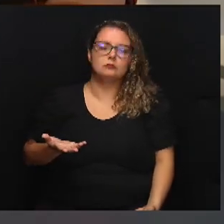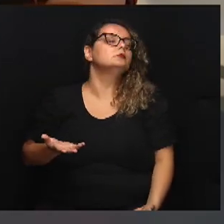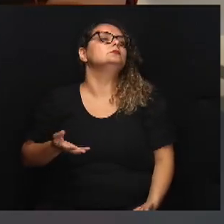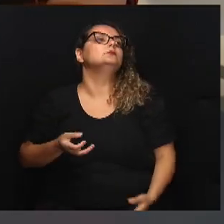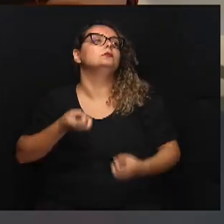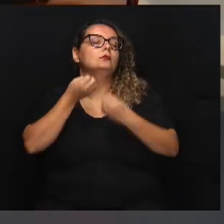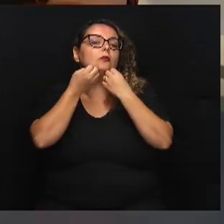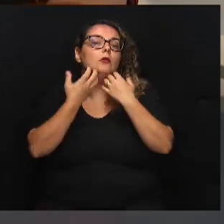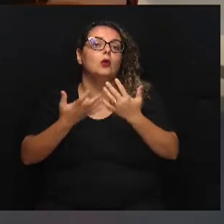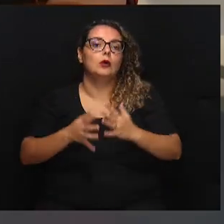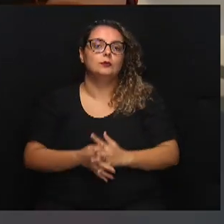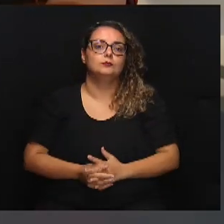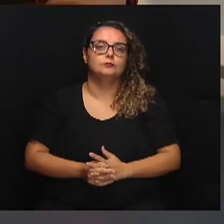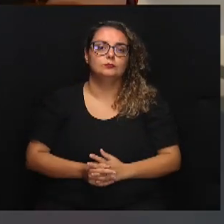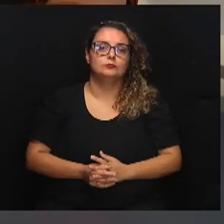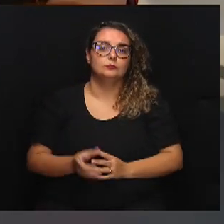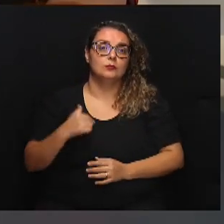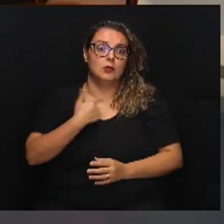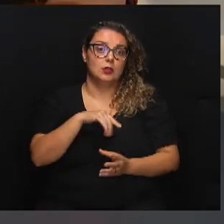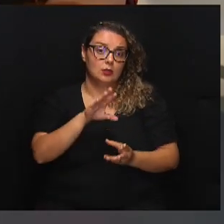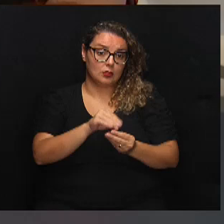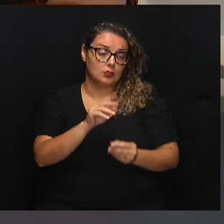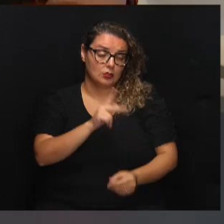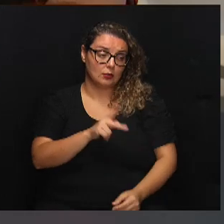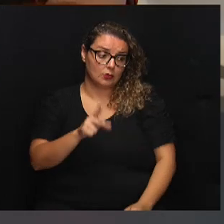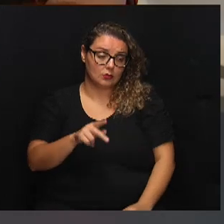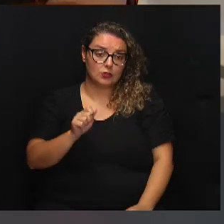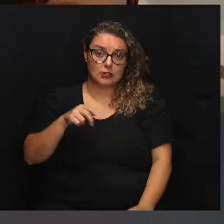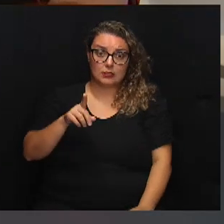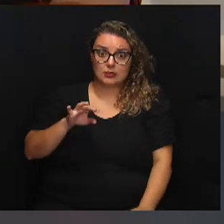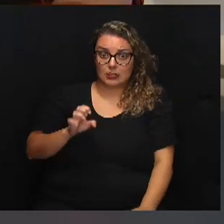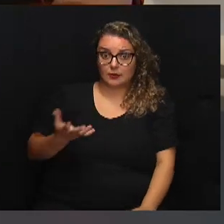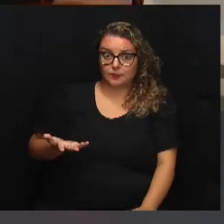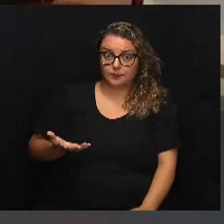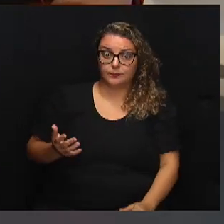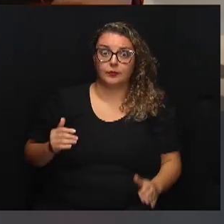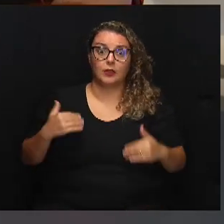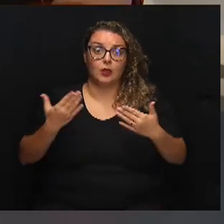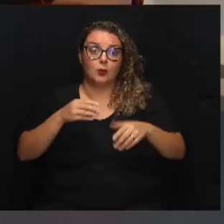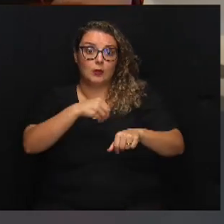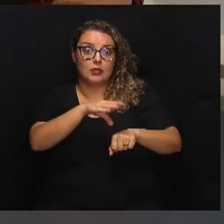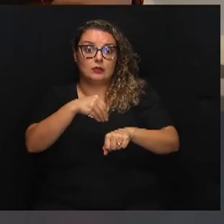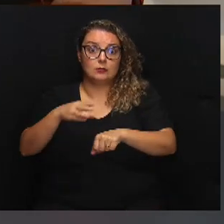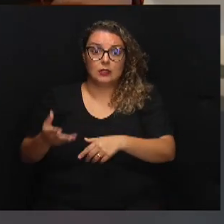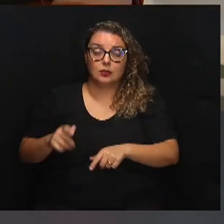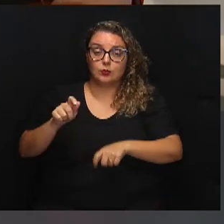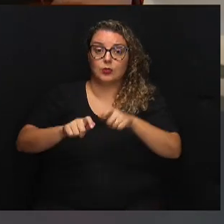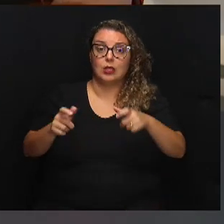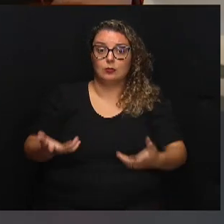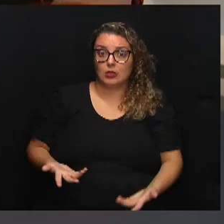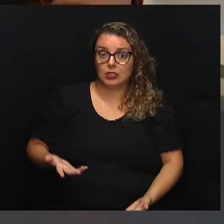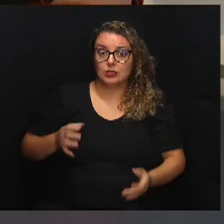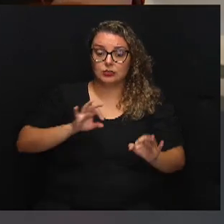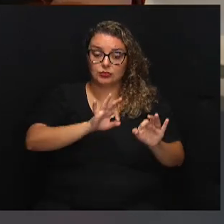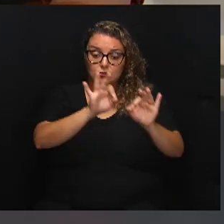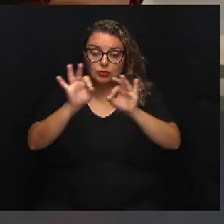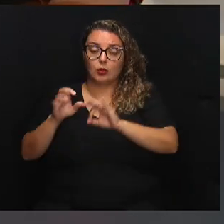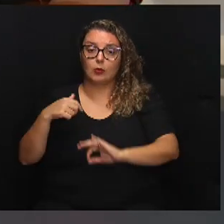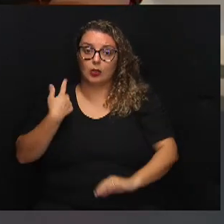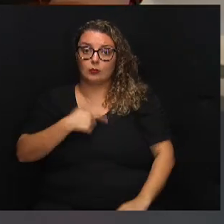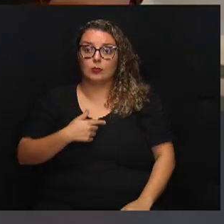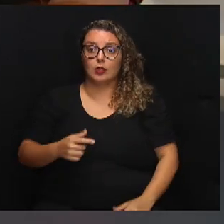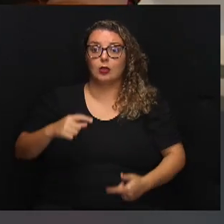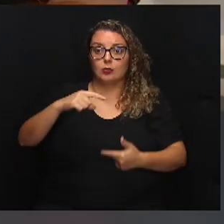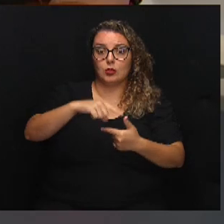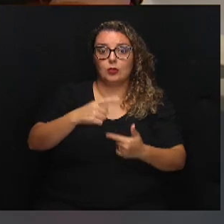bom. Para a gente concluir aqui, professor André, quais as dicas para a galera que está acompanhando a gente, assistindo ao